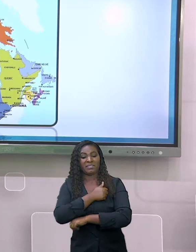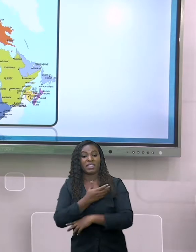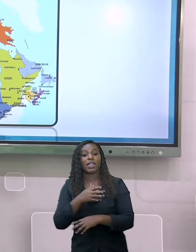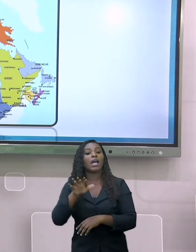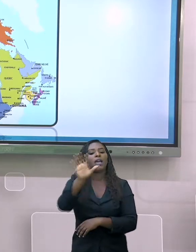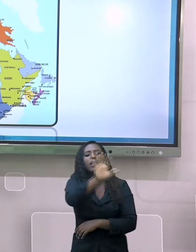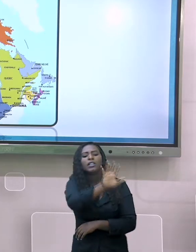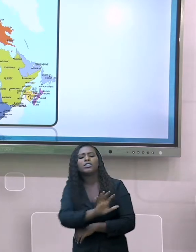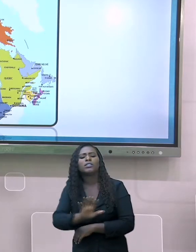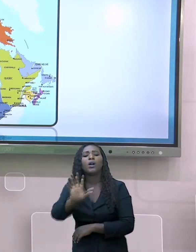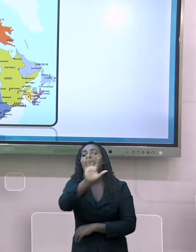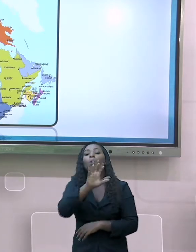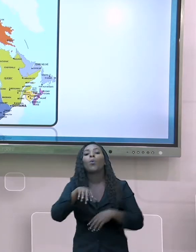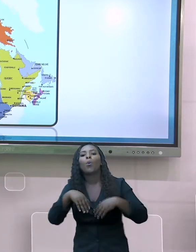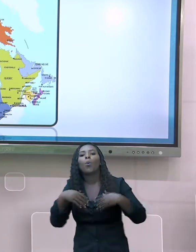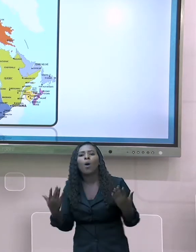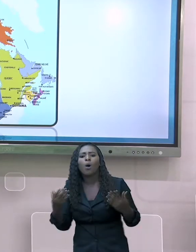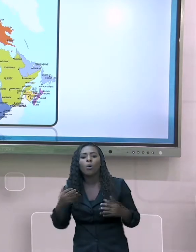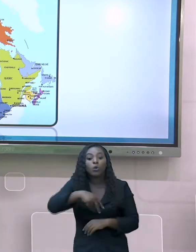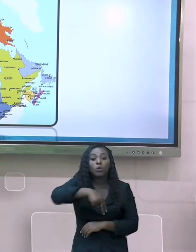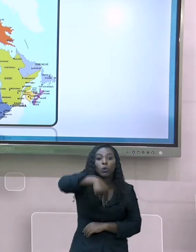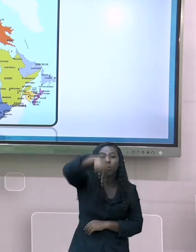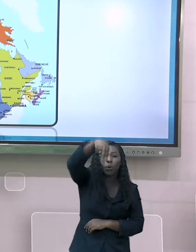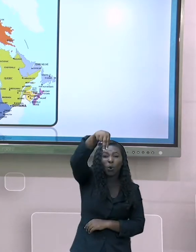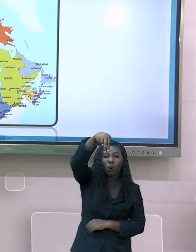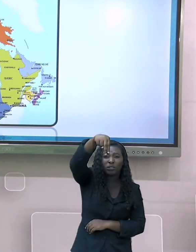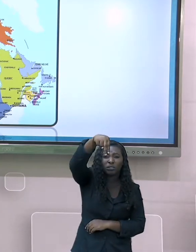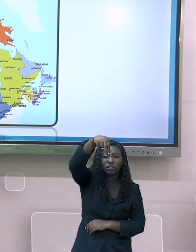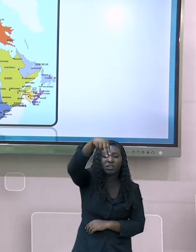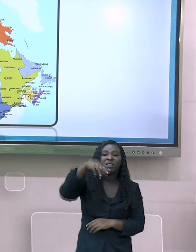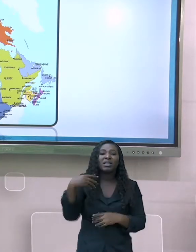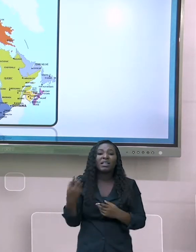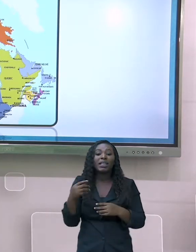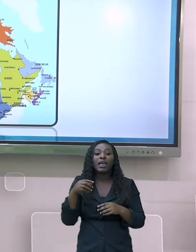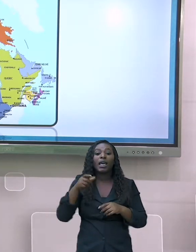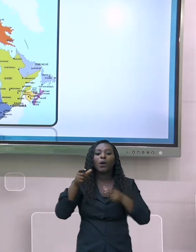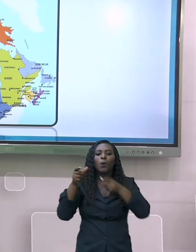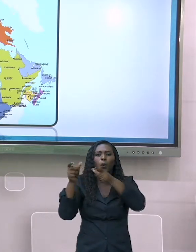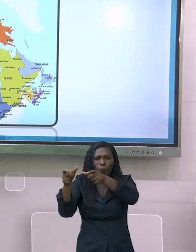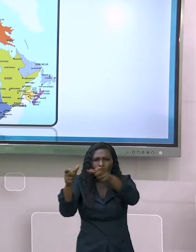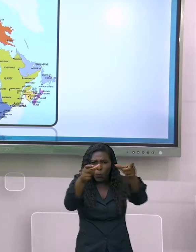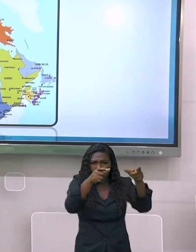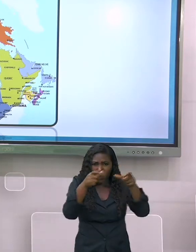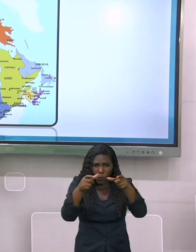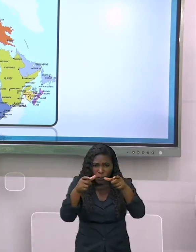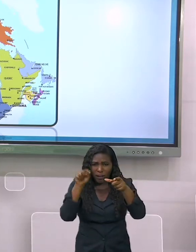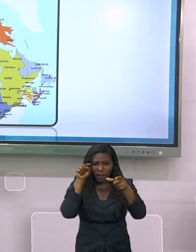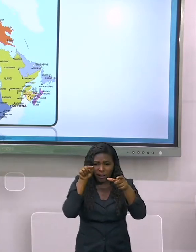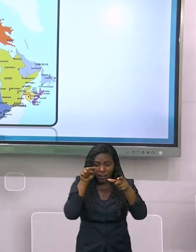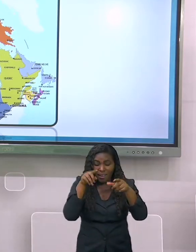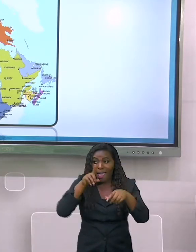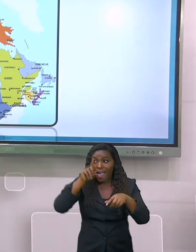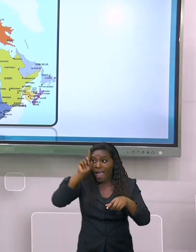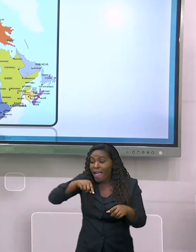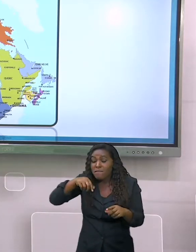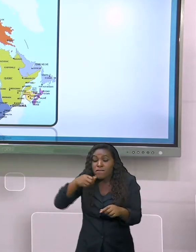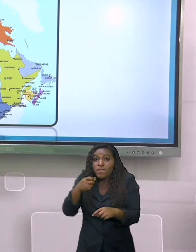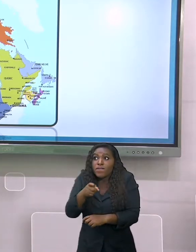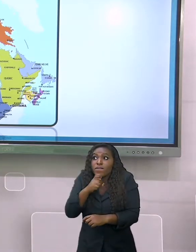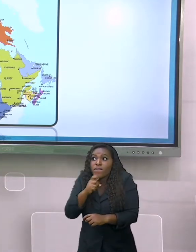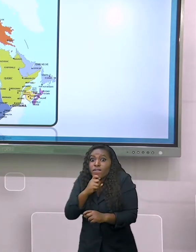e grande parte do país, inclusive nas altas latitudes da zona